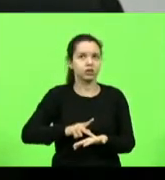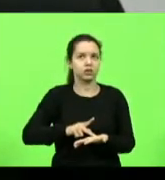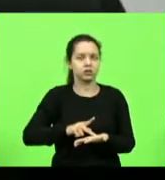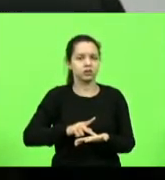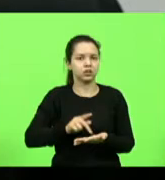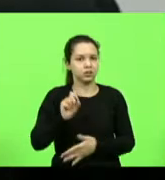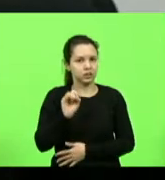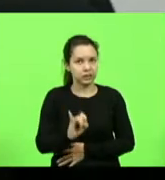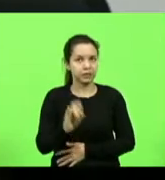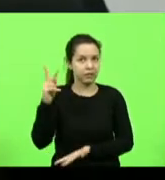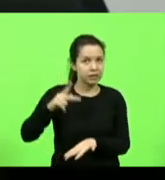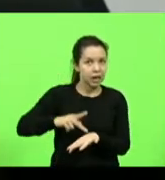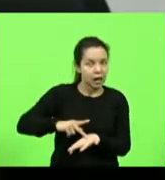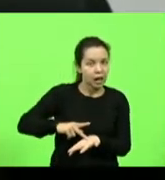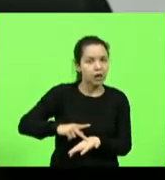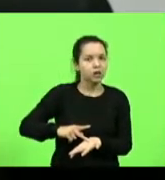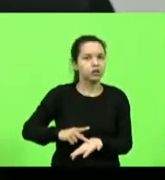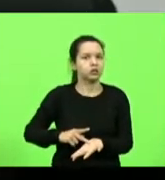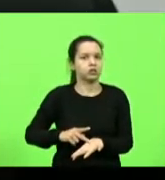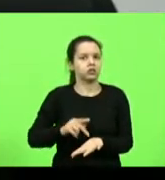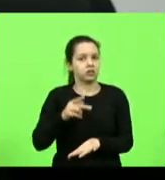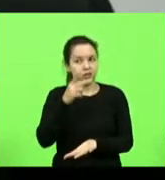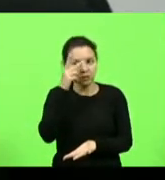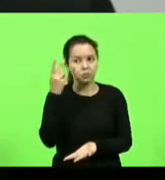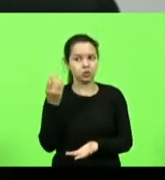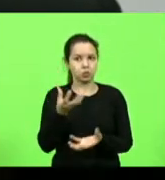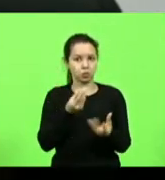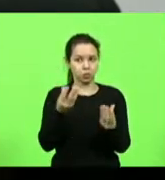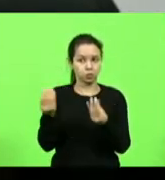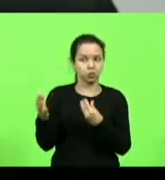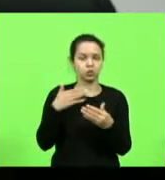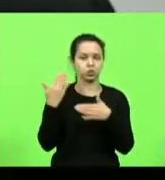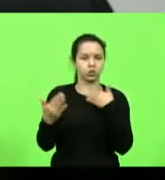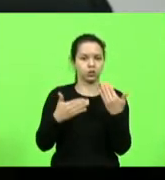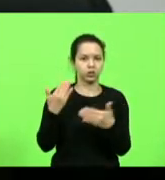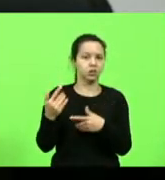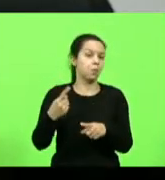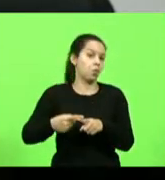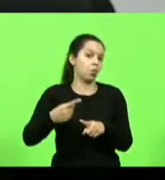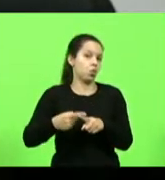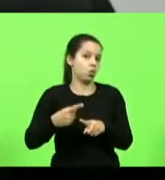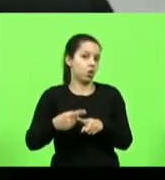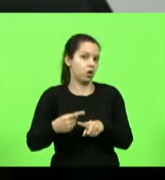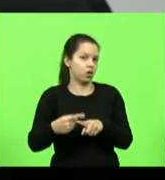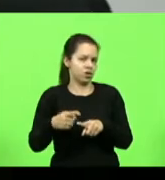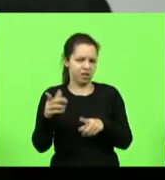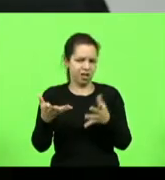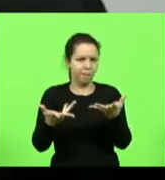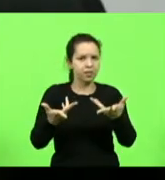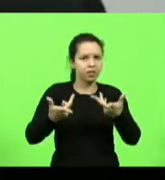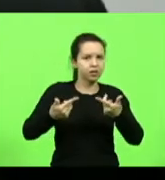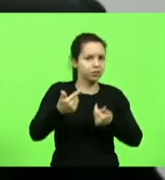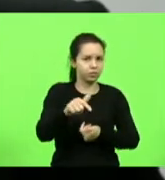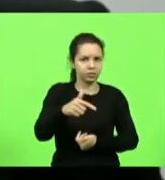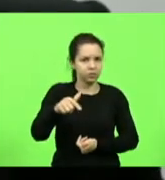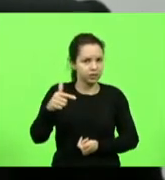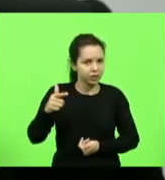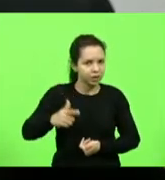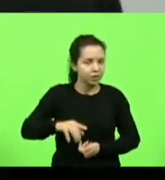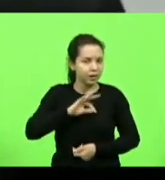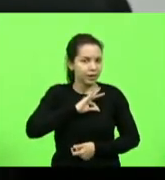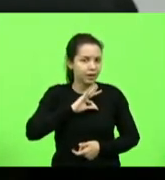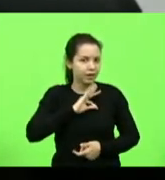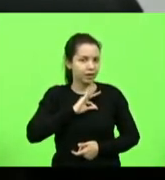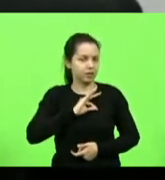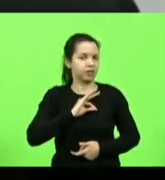é realidade, se está morrendo muitas pessoas, então o porquê que está morrendo? Porque eles não têm habilidade técnica? O